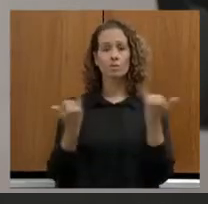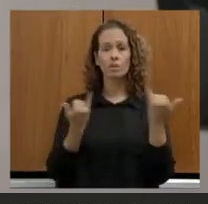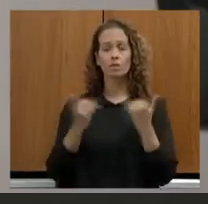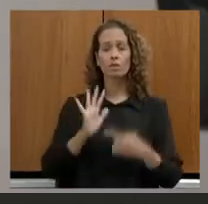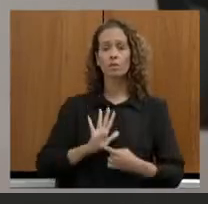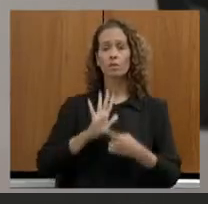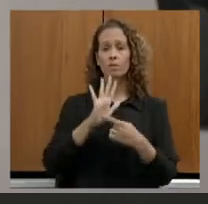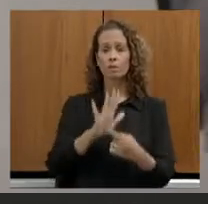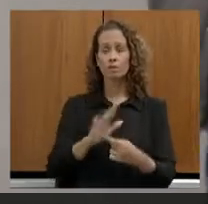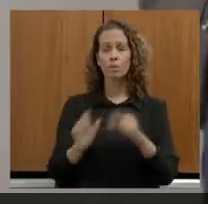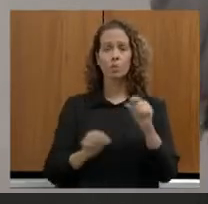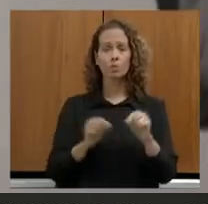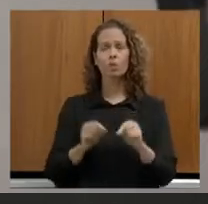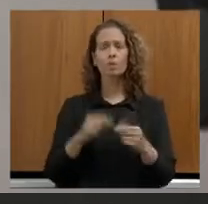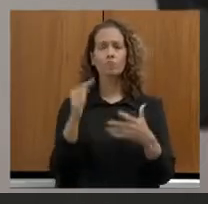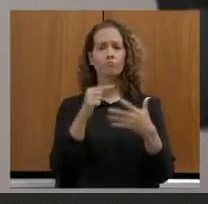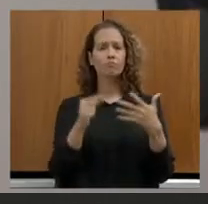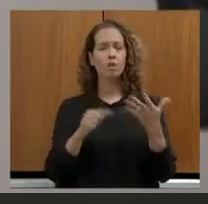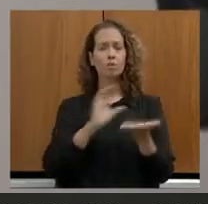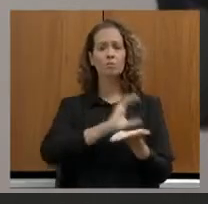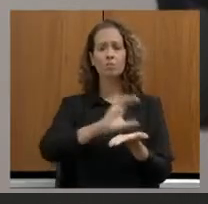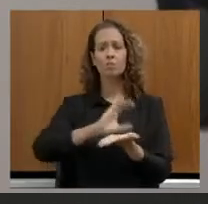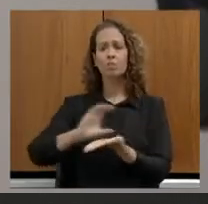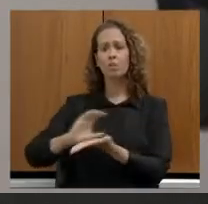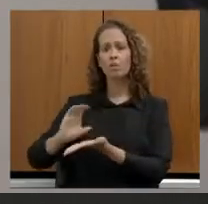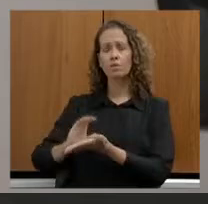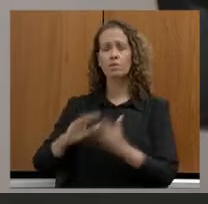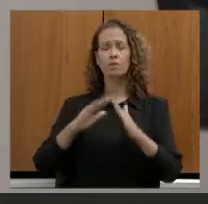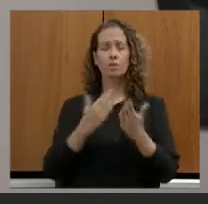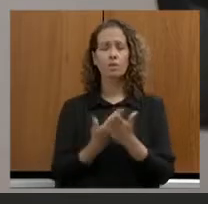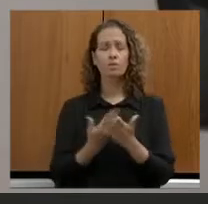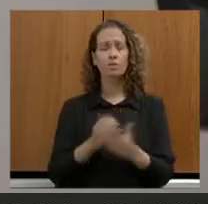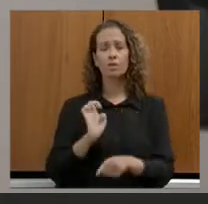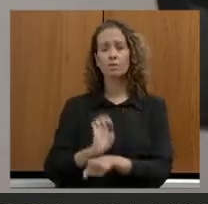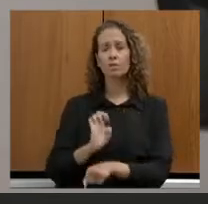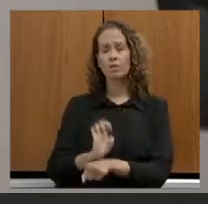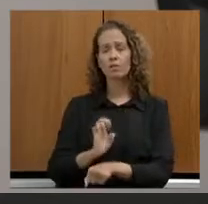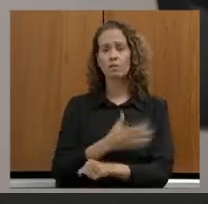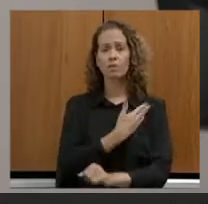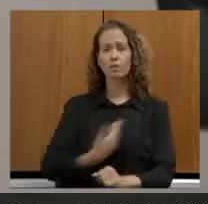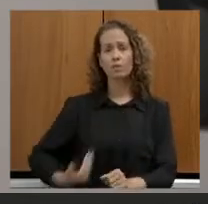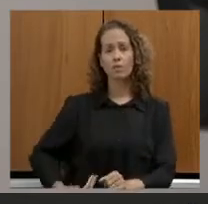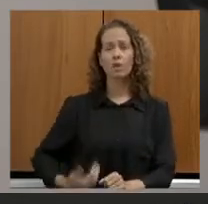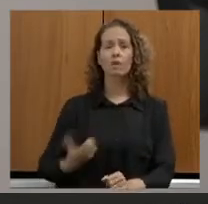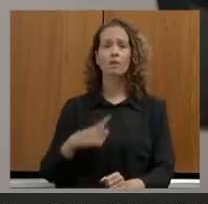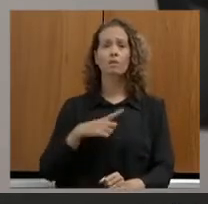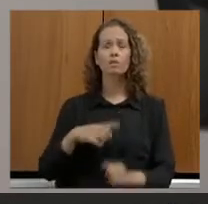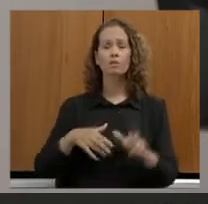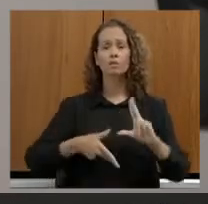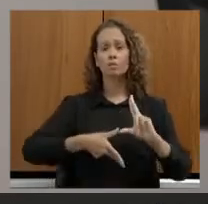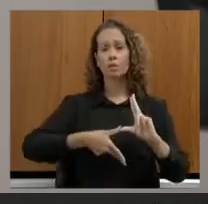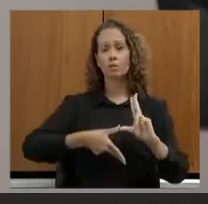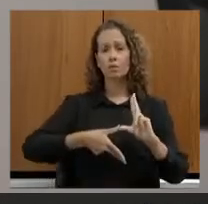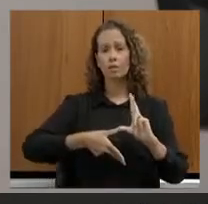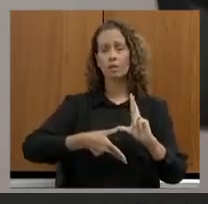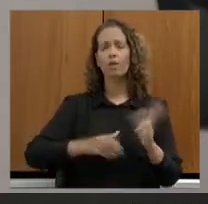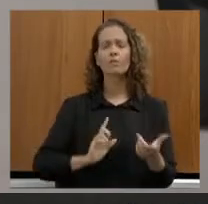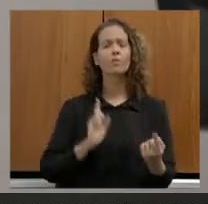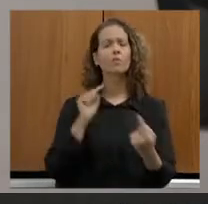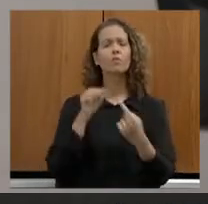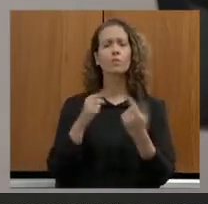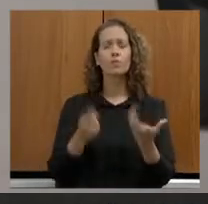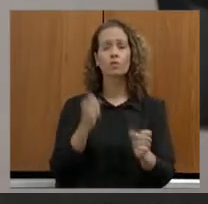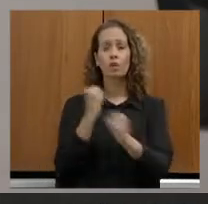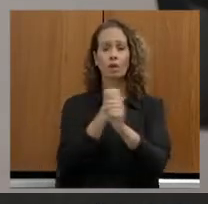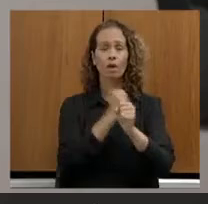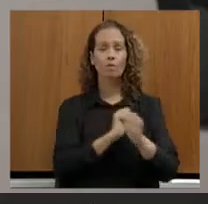que sejam apresentados Quais são os repasses dos recursos para as escolas estaduais situadas nos municípios de Ribeirão das Neves com a finalidade